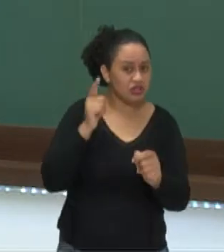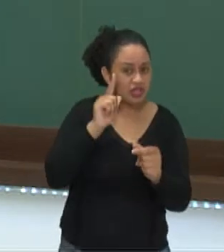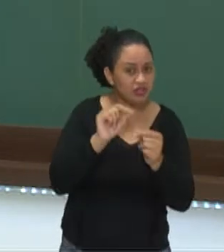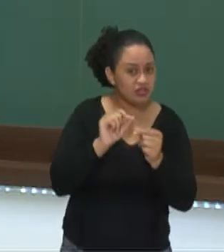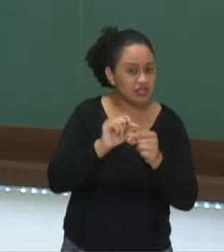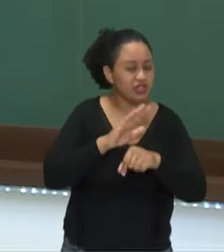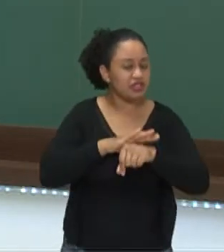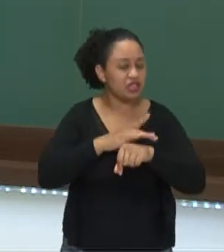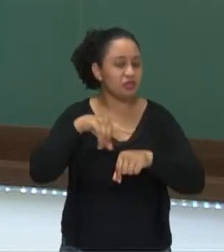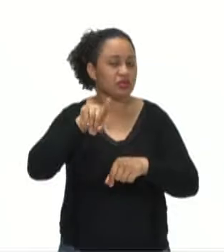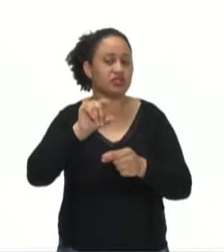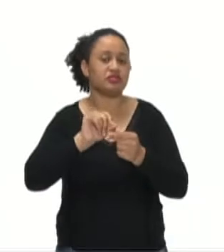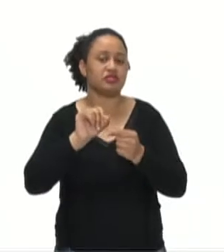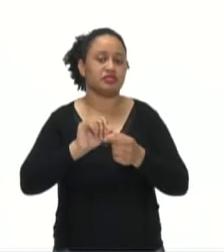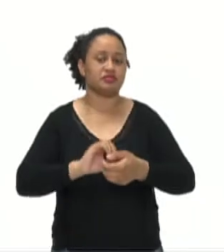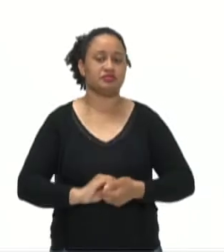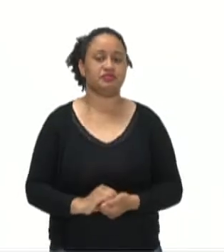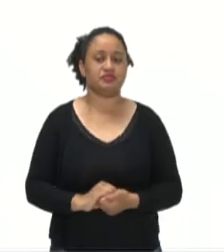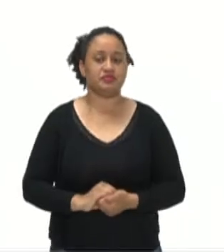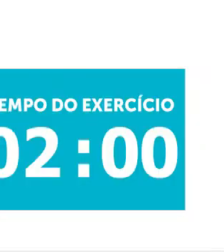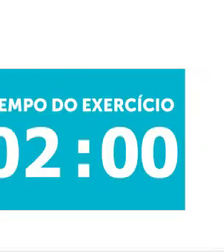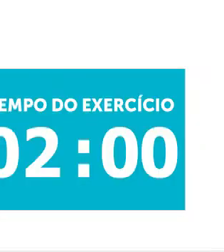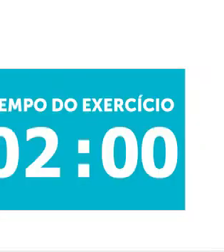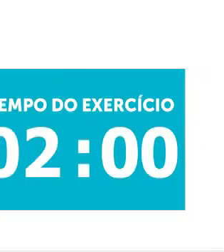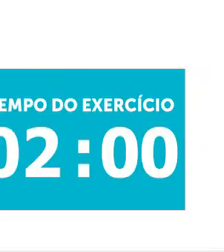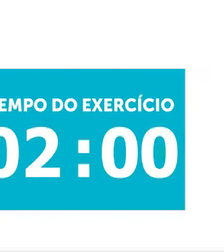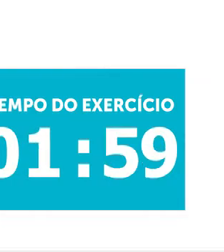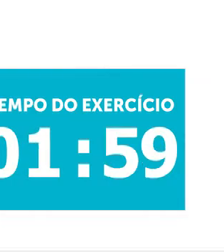te dar um tempo para isso.